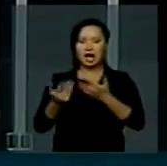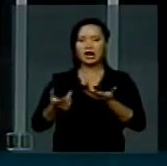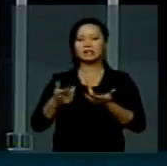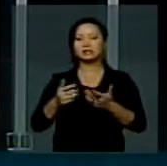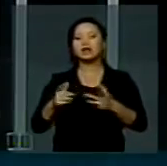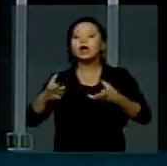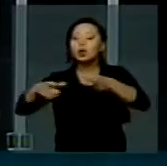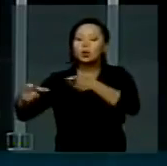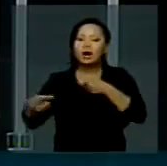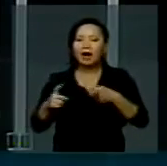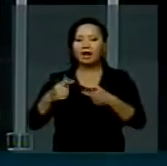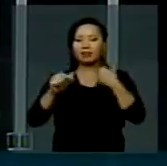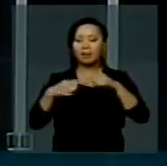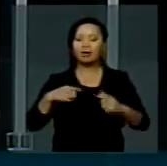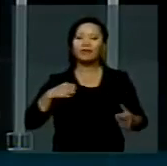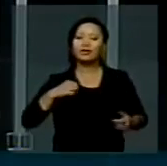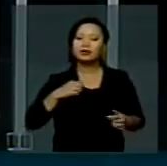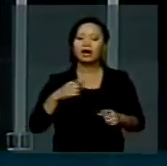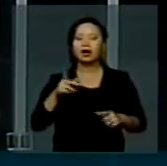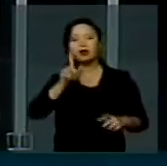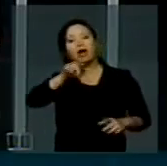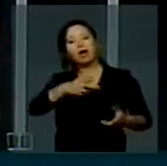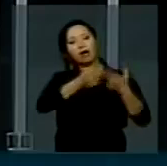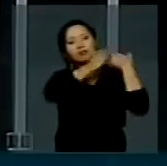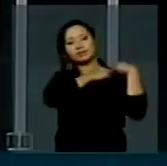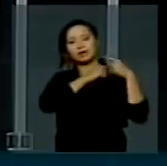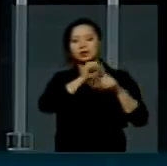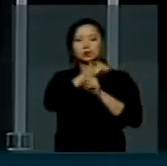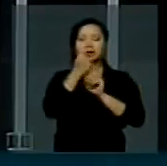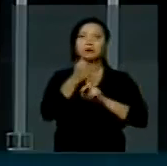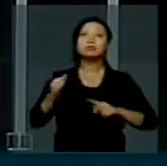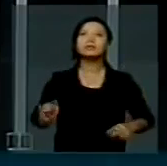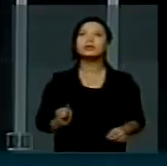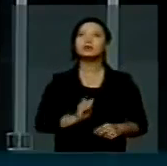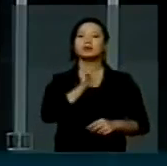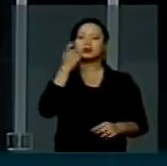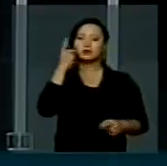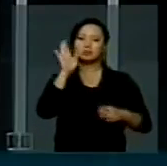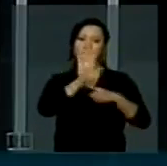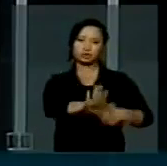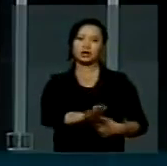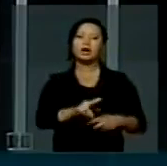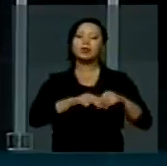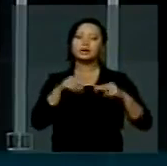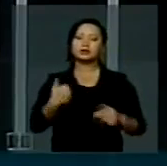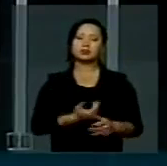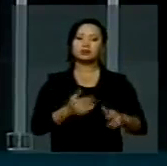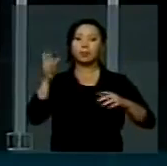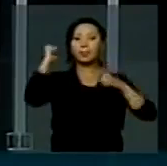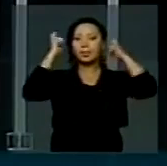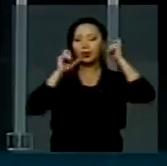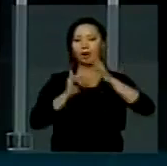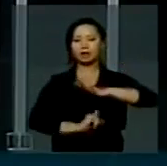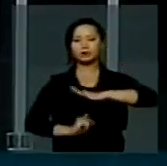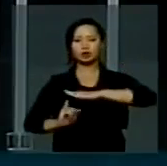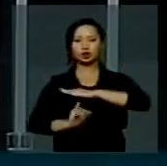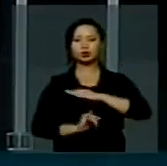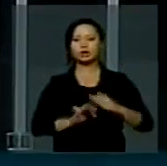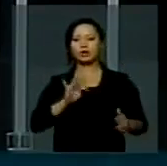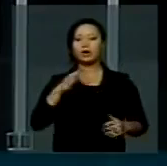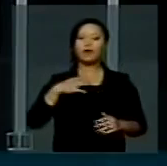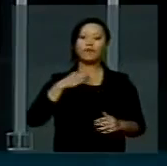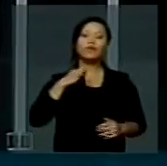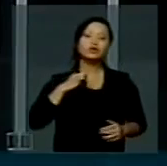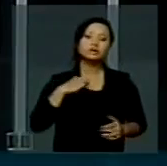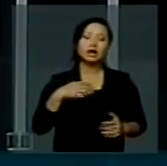social importante nesse atendimento. E foi preocupado exatamente com essas instituições filantrópicas, apesar de uma crítica que